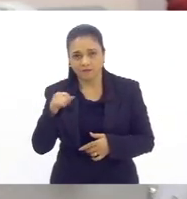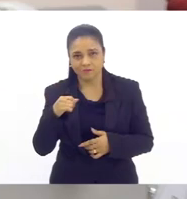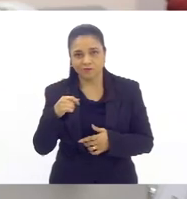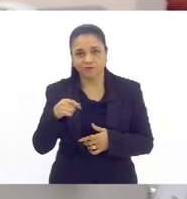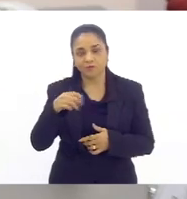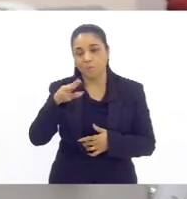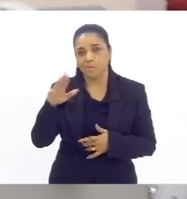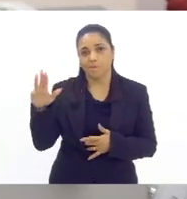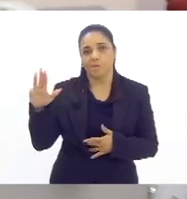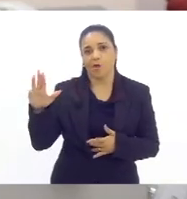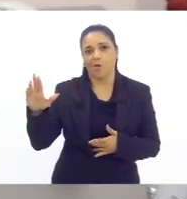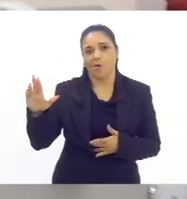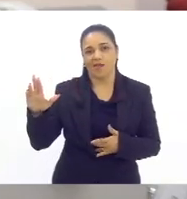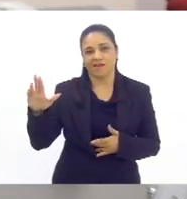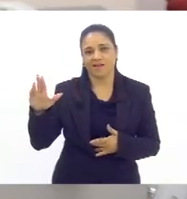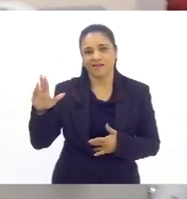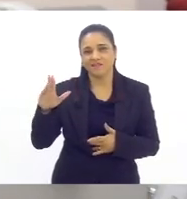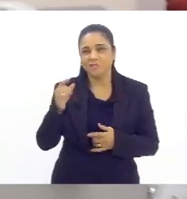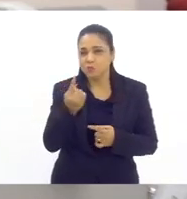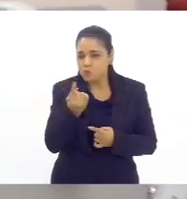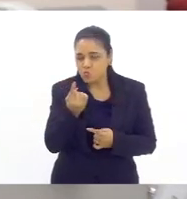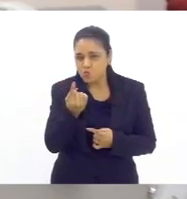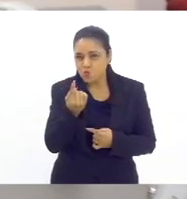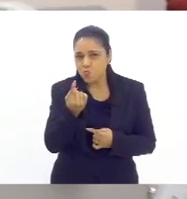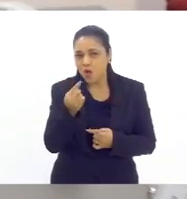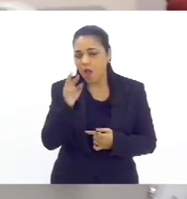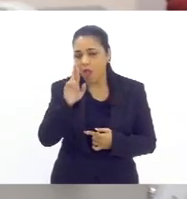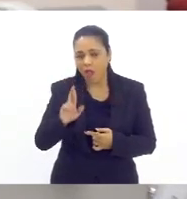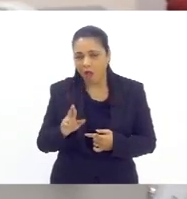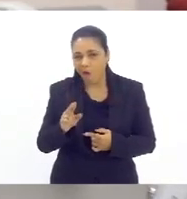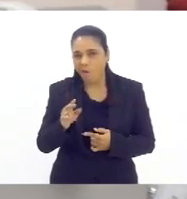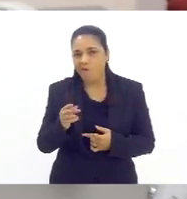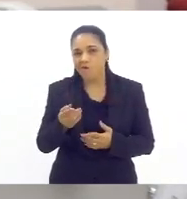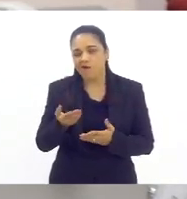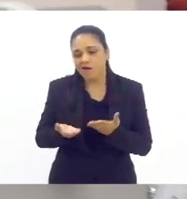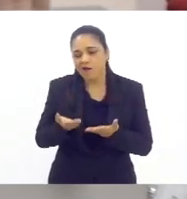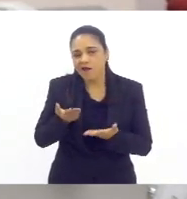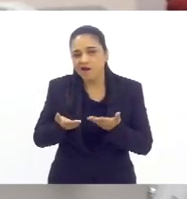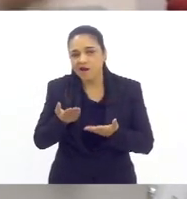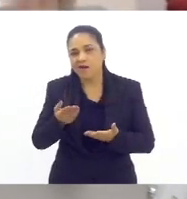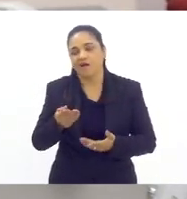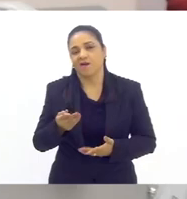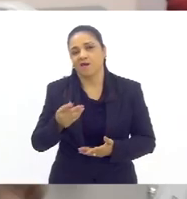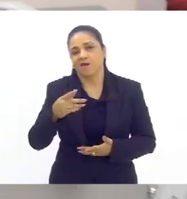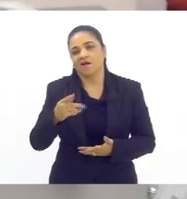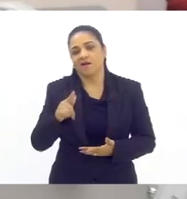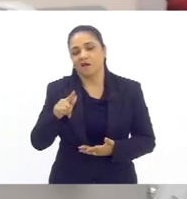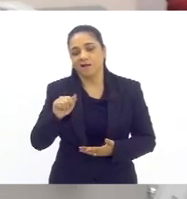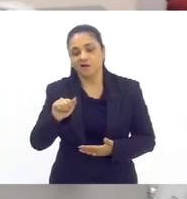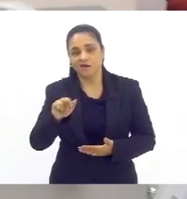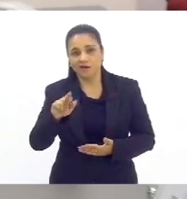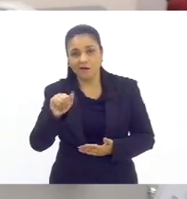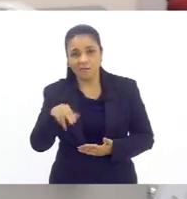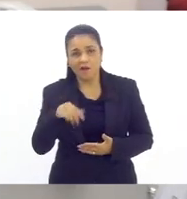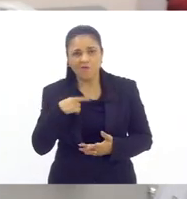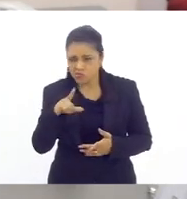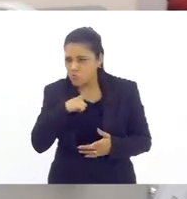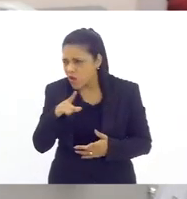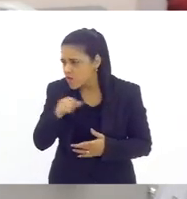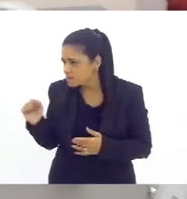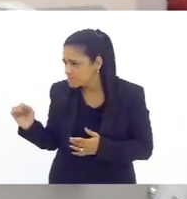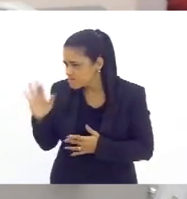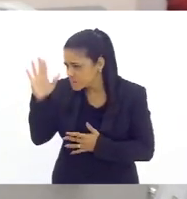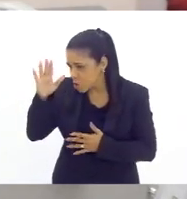50 milhões por mês isso isso eu não conheço um milionário na favela Alguém conhece